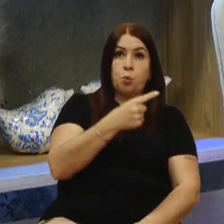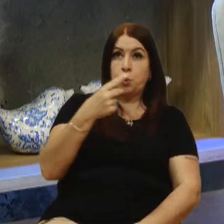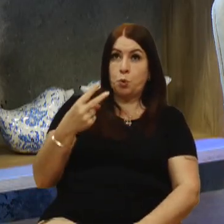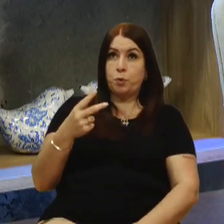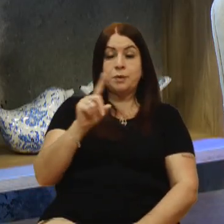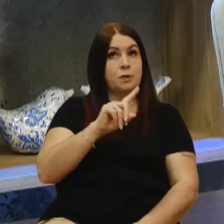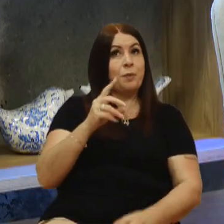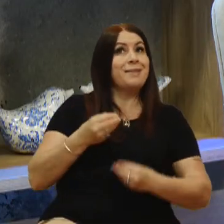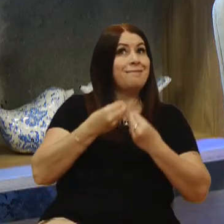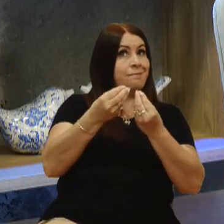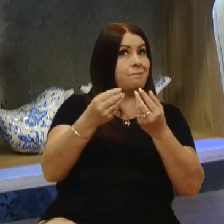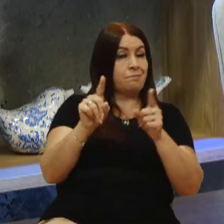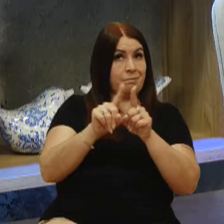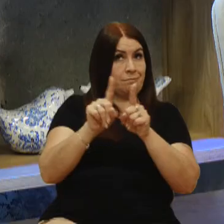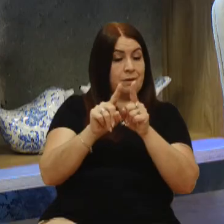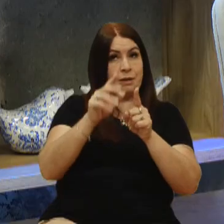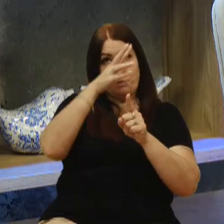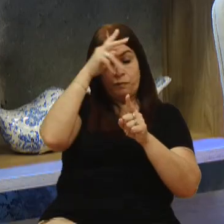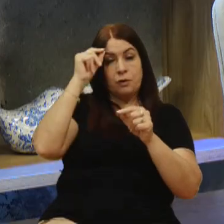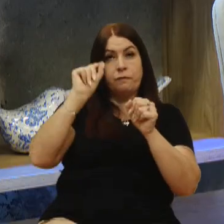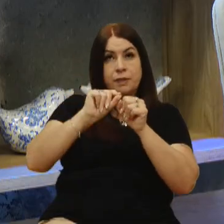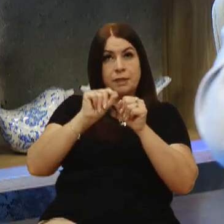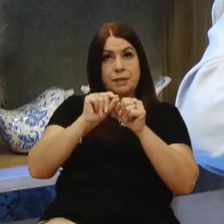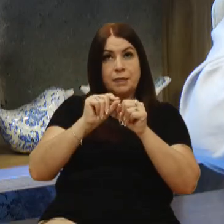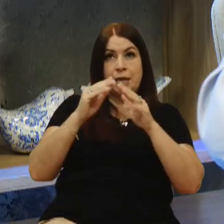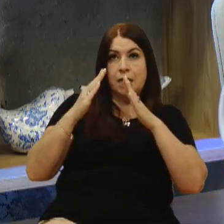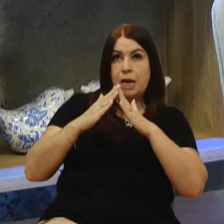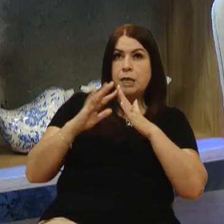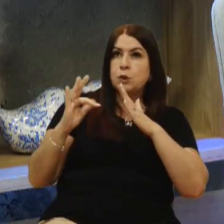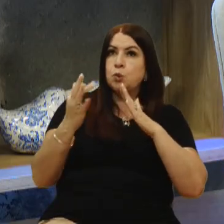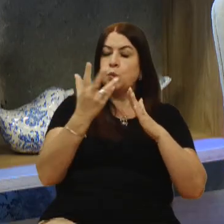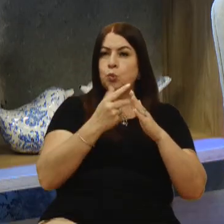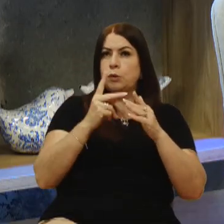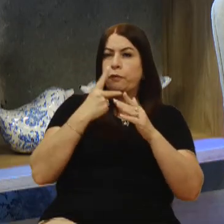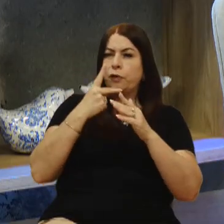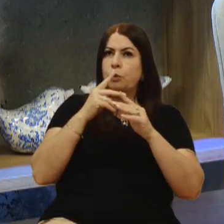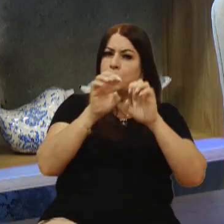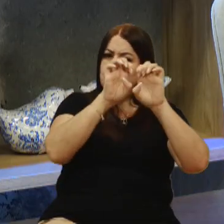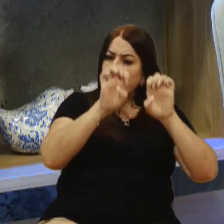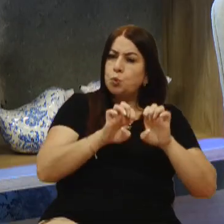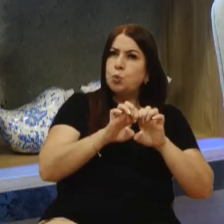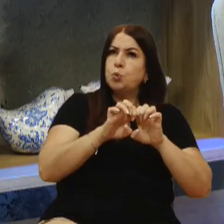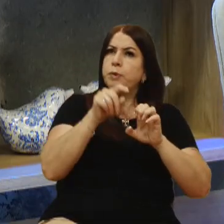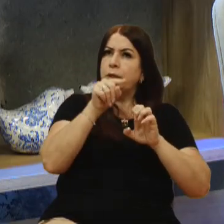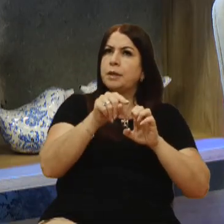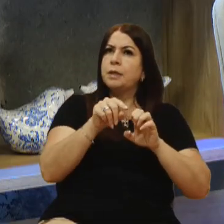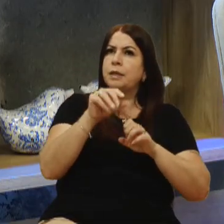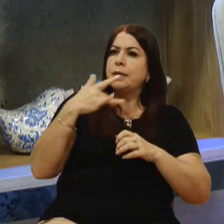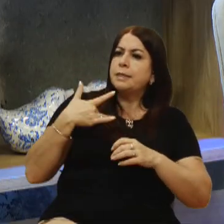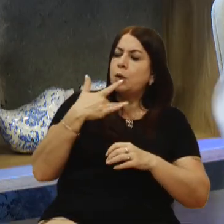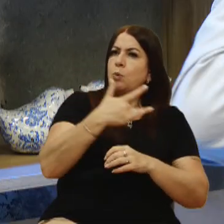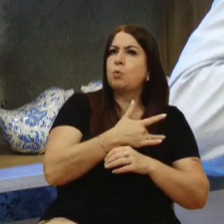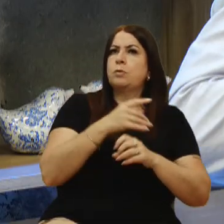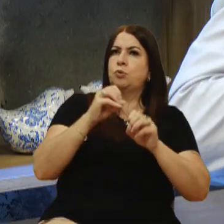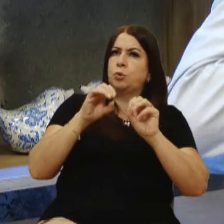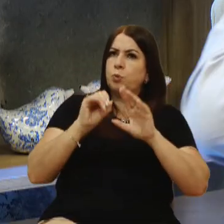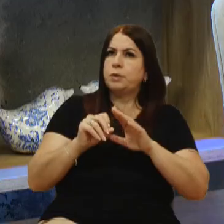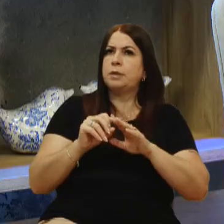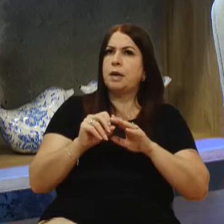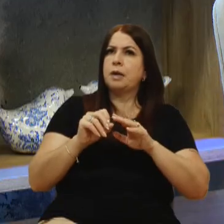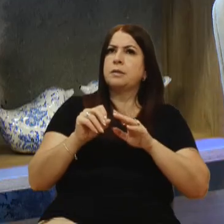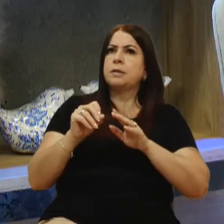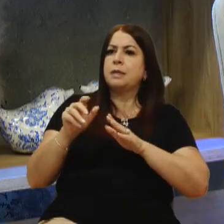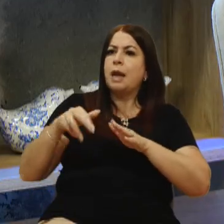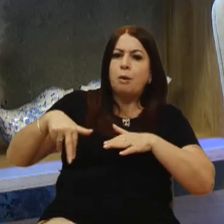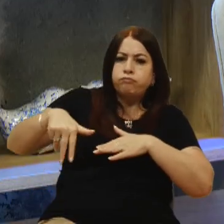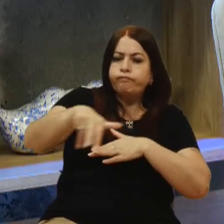é só a entrega também que a prefeitura tem que fazer da casa, tem toda a questão de infraestrutura, é a saúde, é a educação, é a